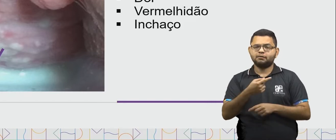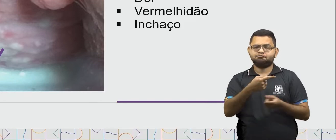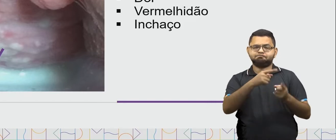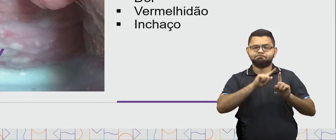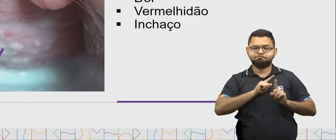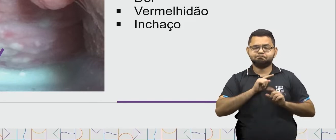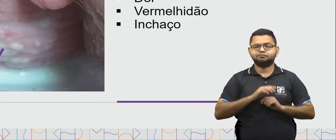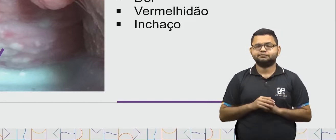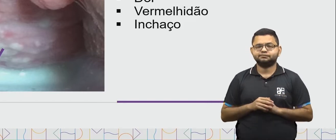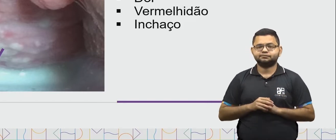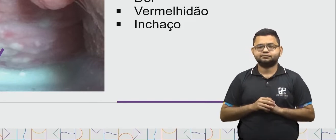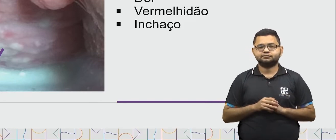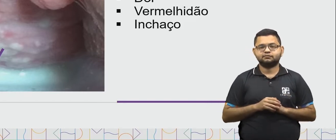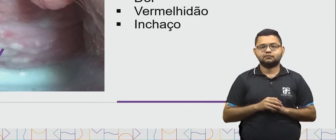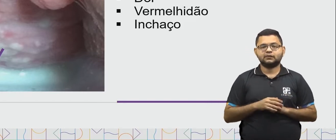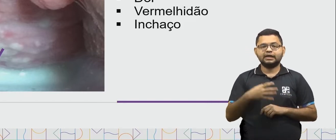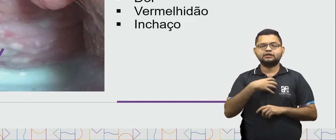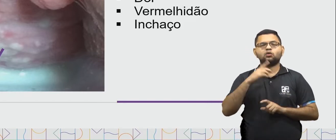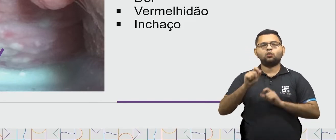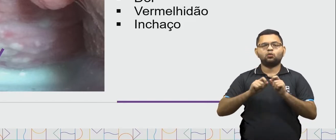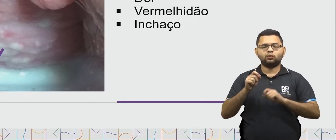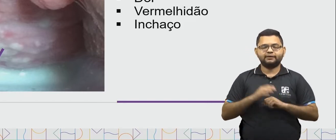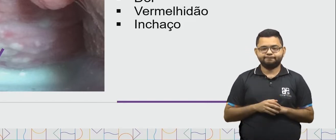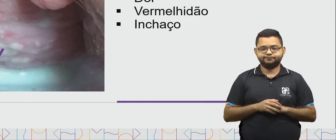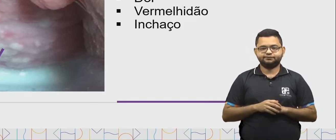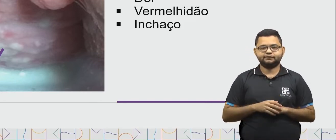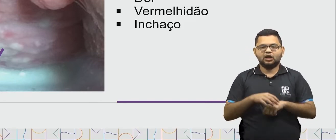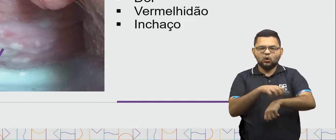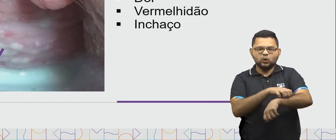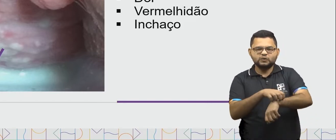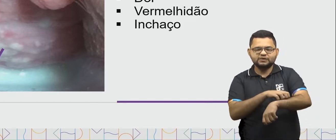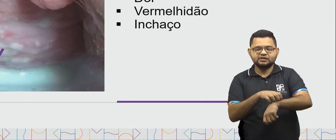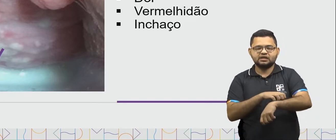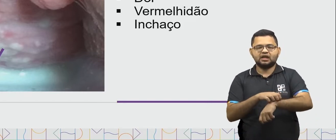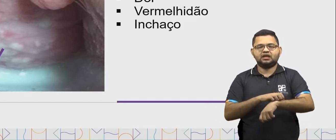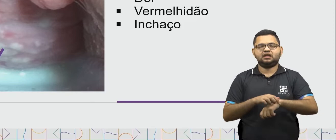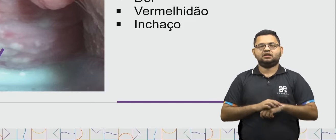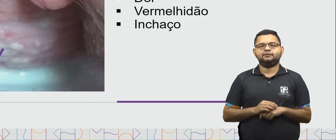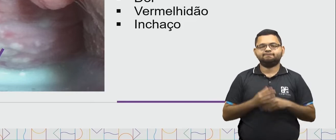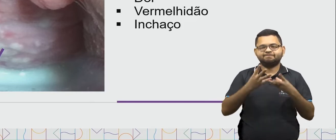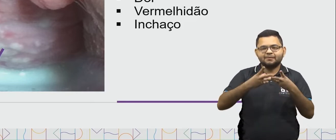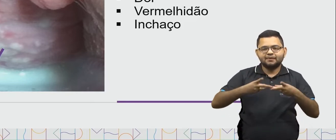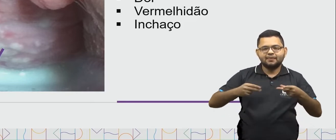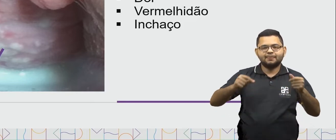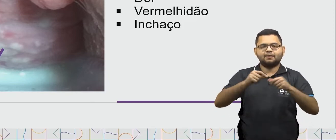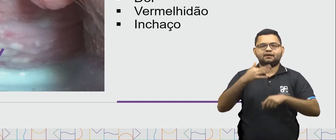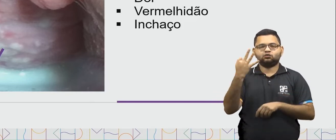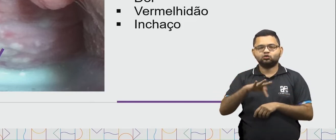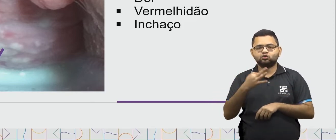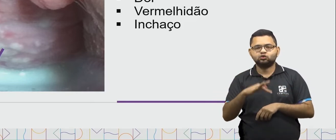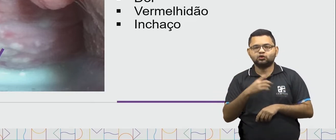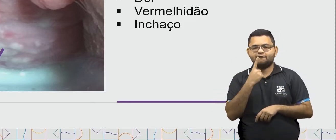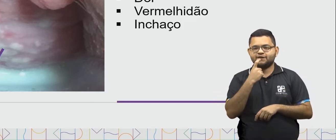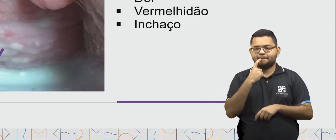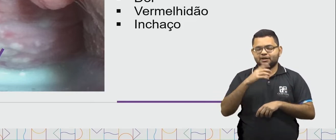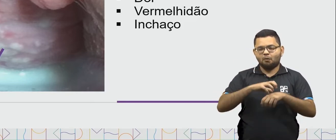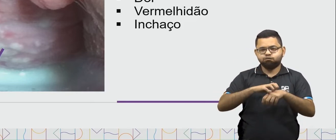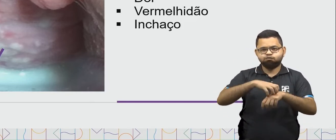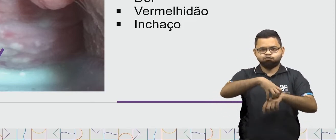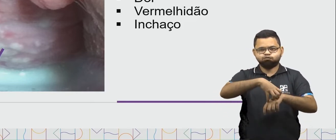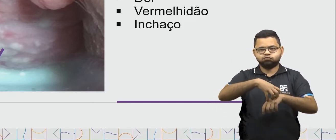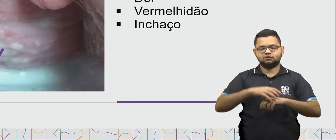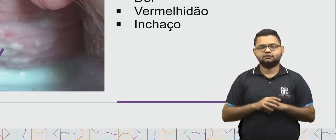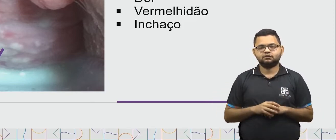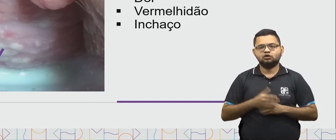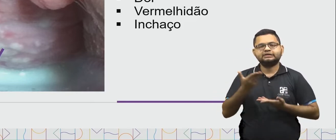os homens. Os principais sintomas são coceira, corrimento, dor, vermelhidão e